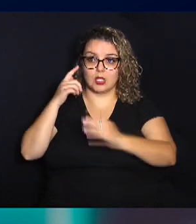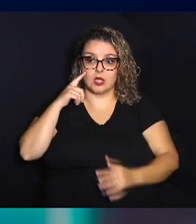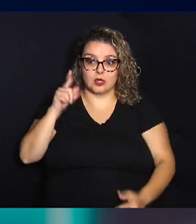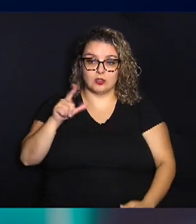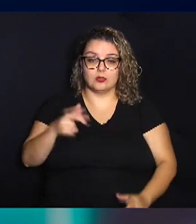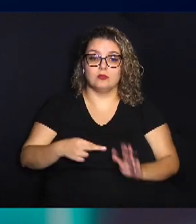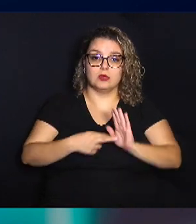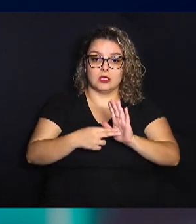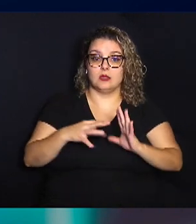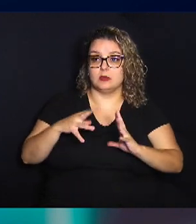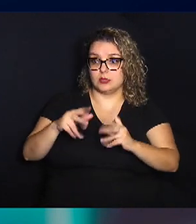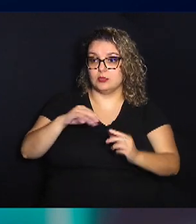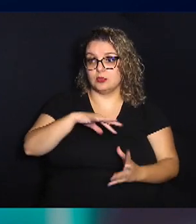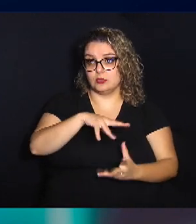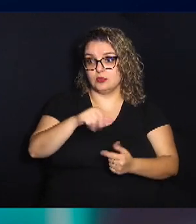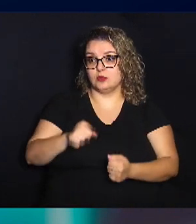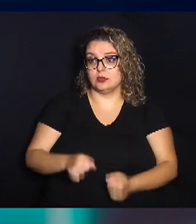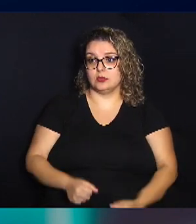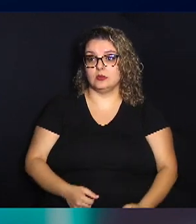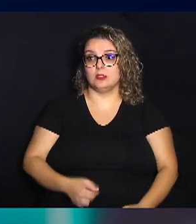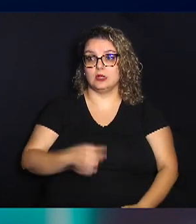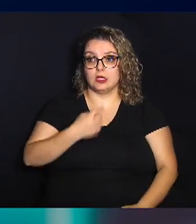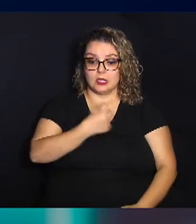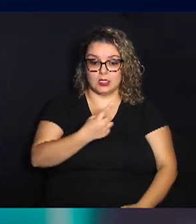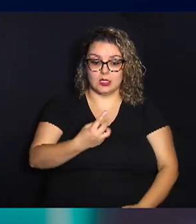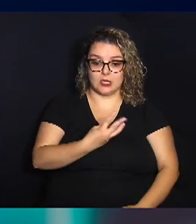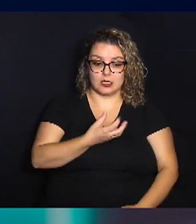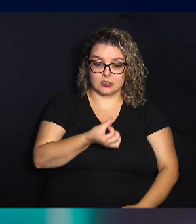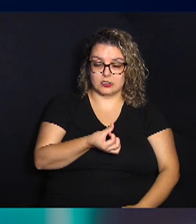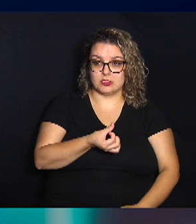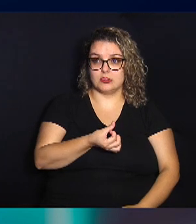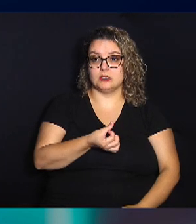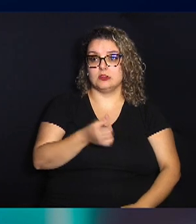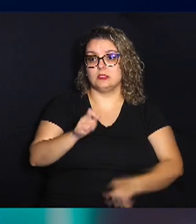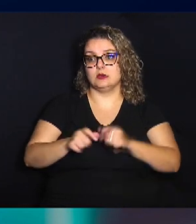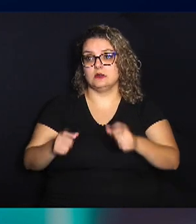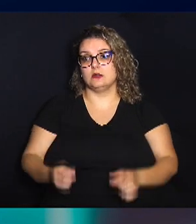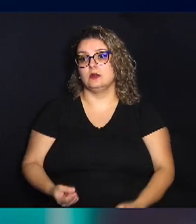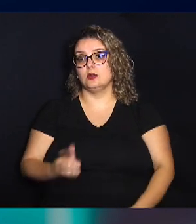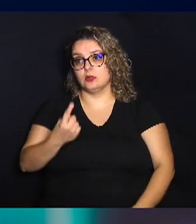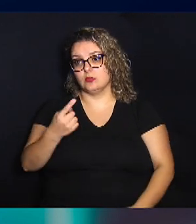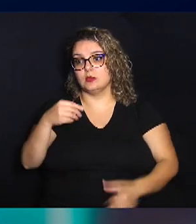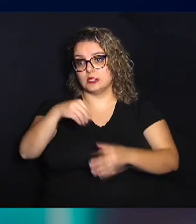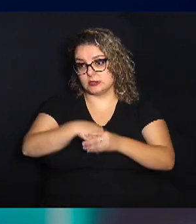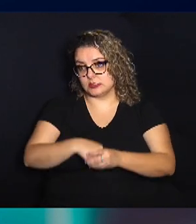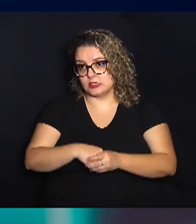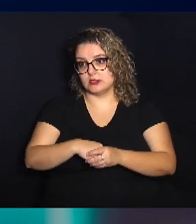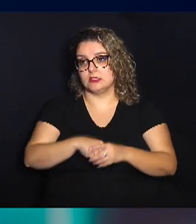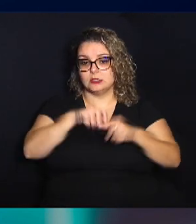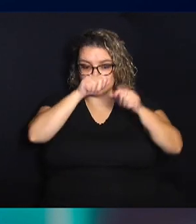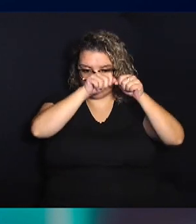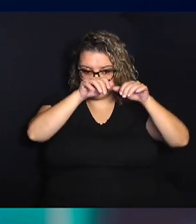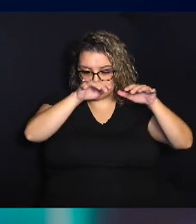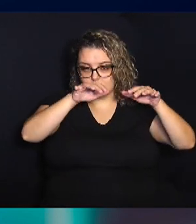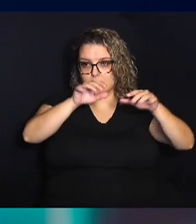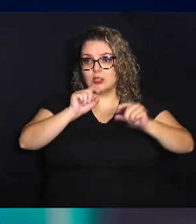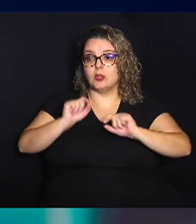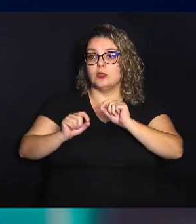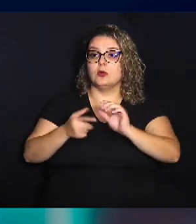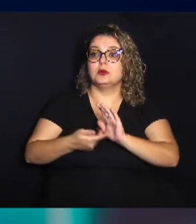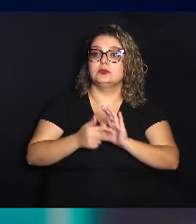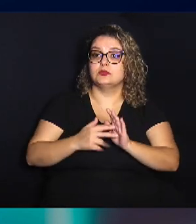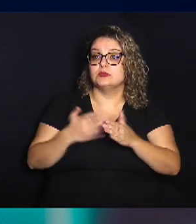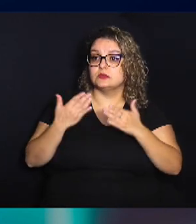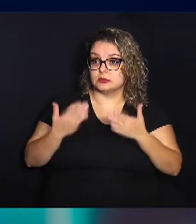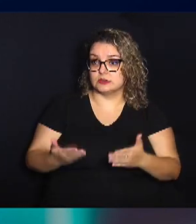o mundo. Cada 36 pessoas, uma tem. Uma está dentro do espectro do autismo. O que significa